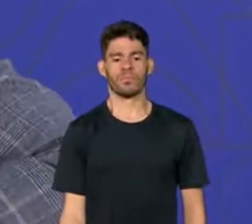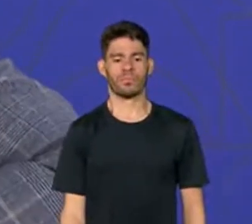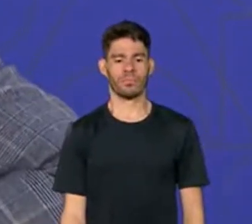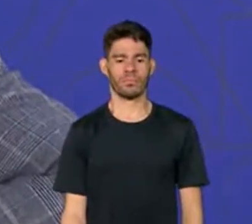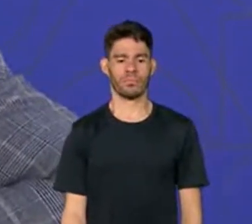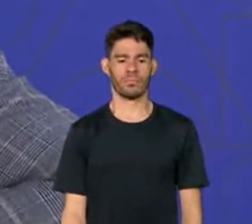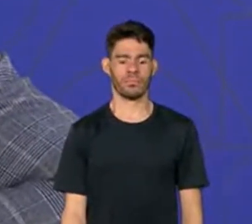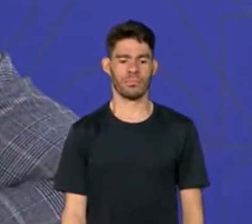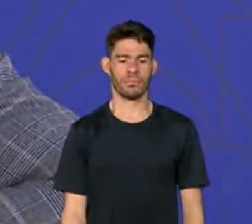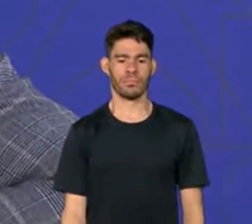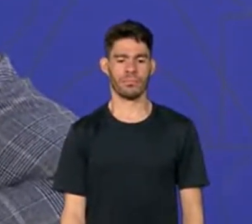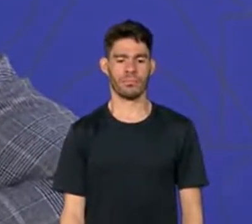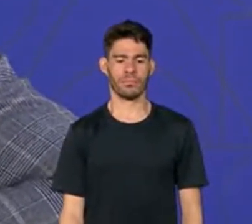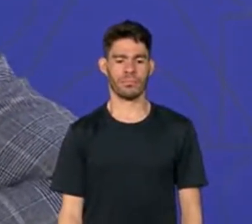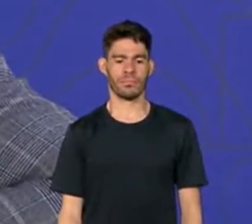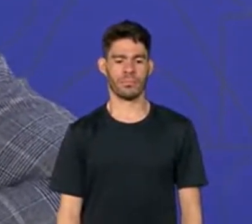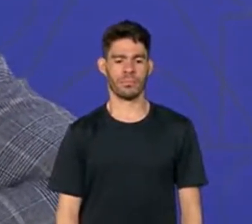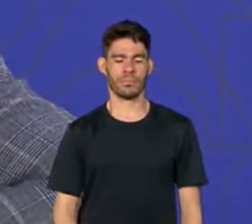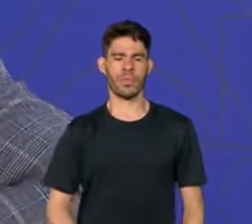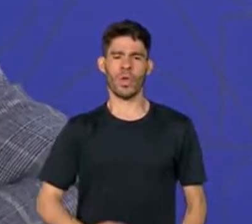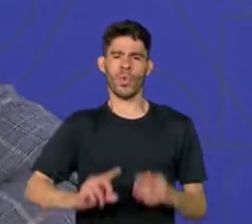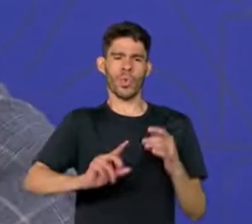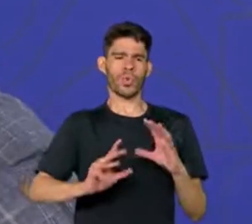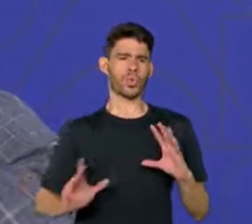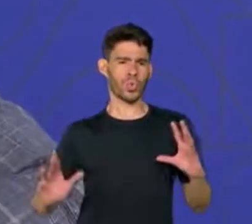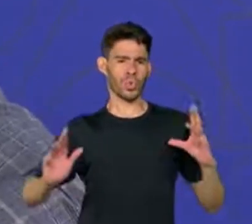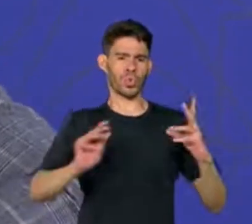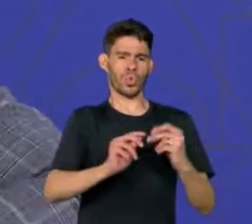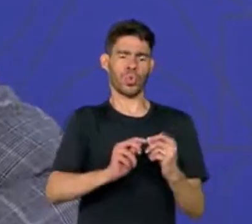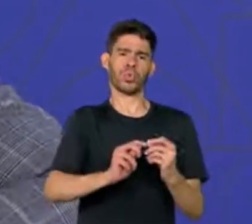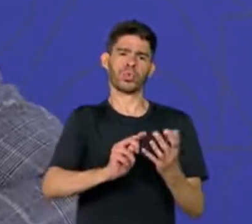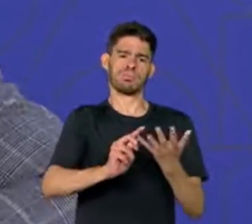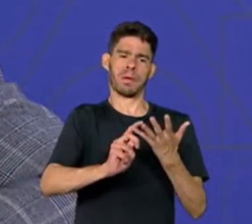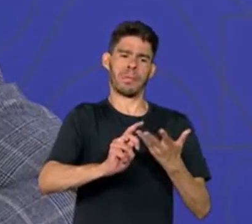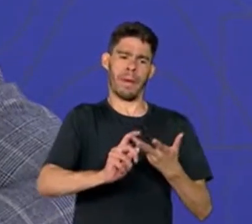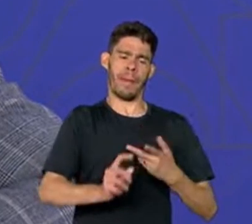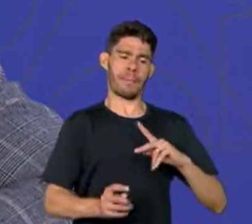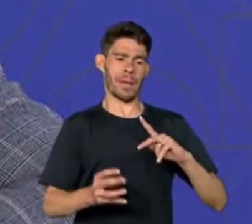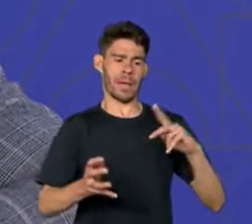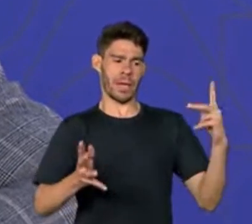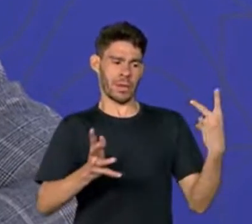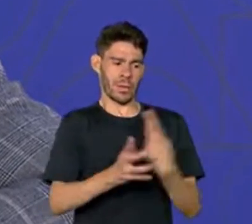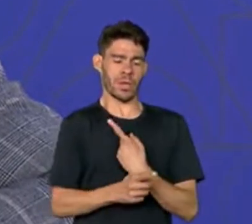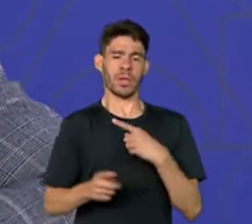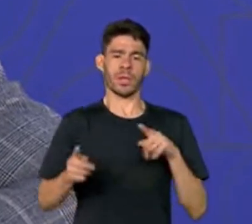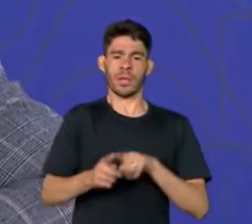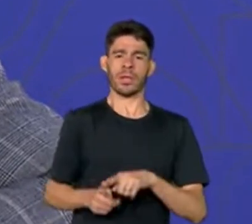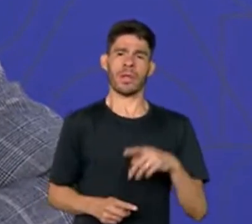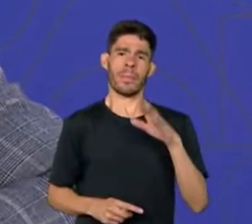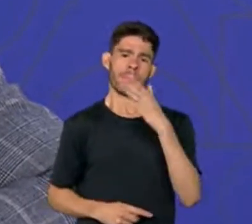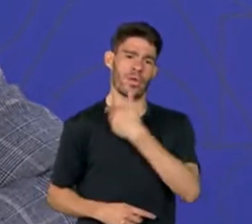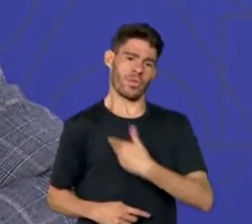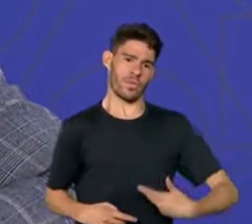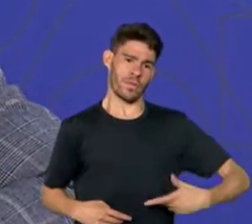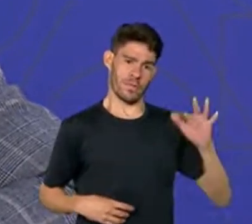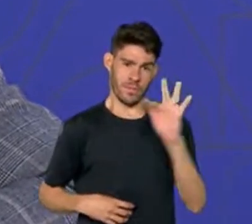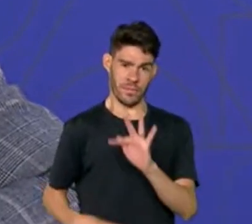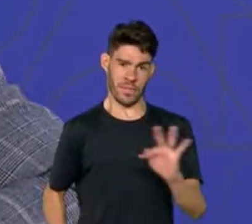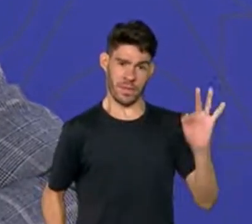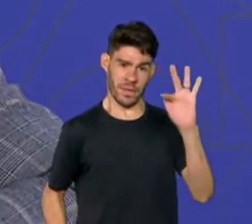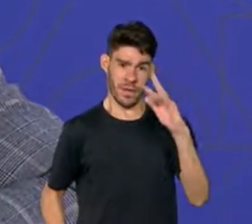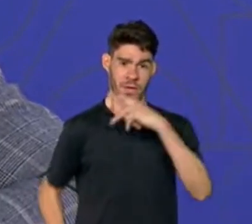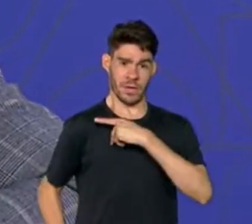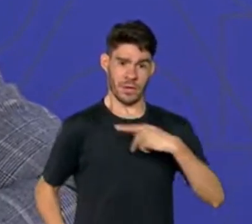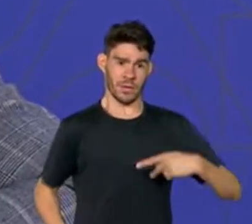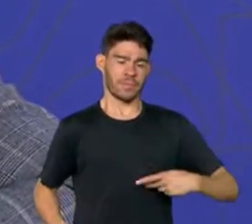Em função de tudo isso que aconteceu e da preocupação do governo federal, do presidente Lula,